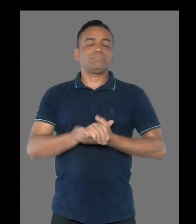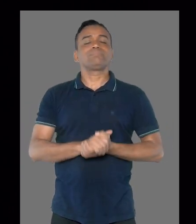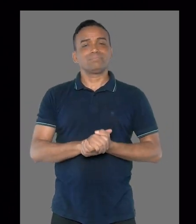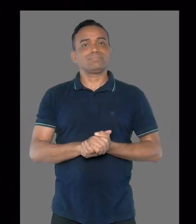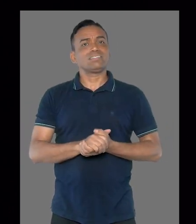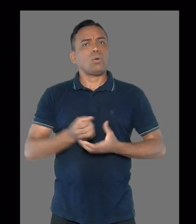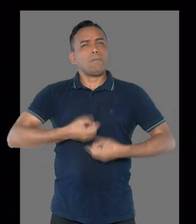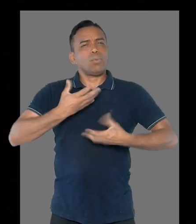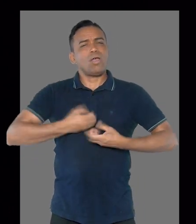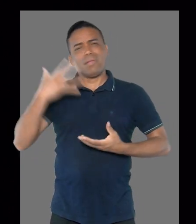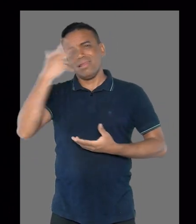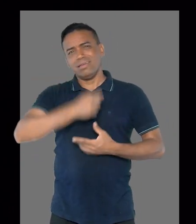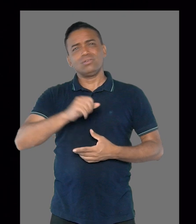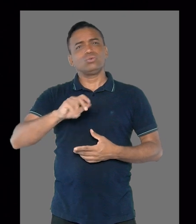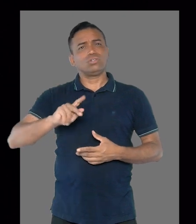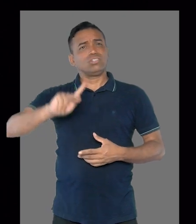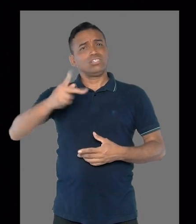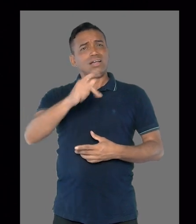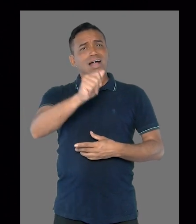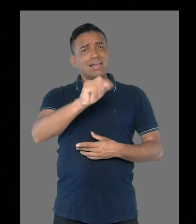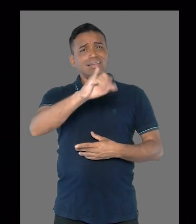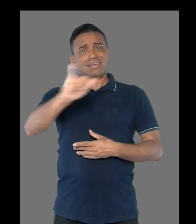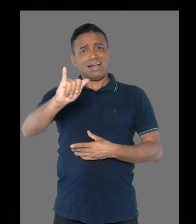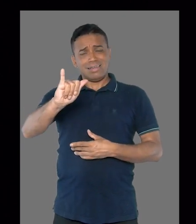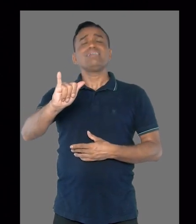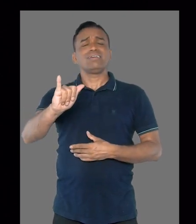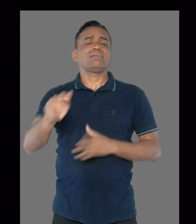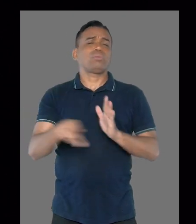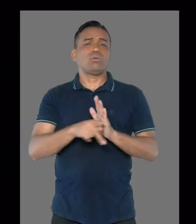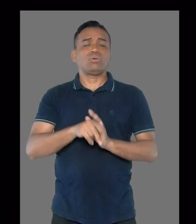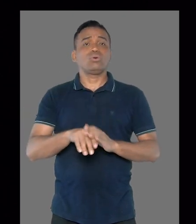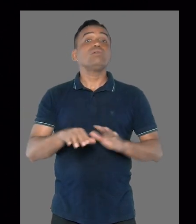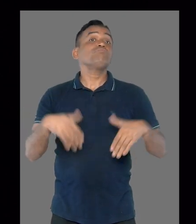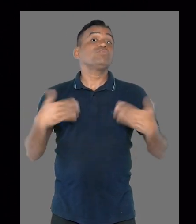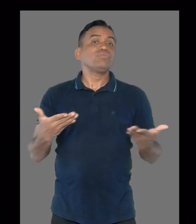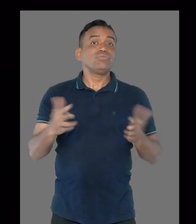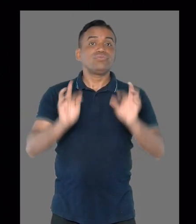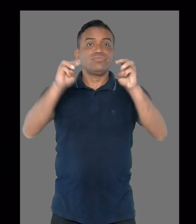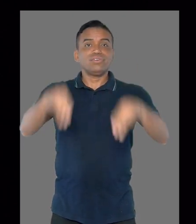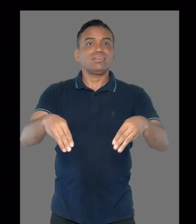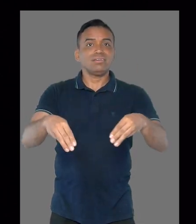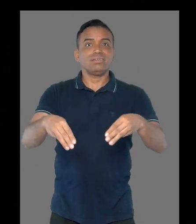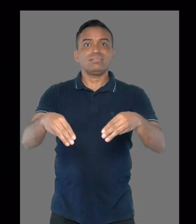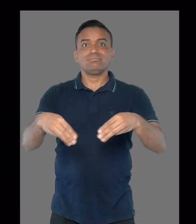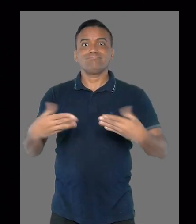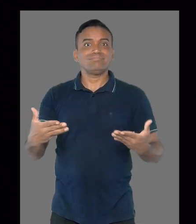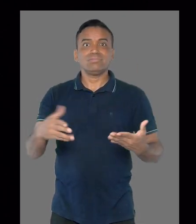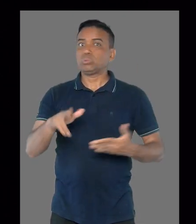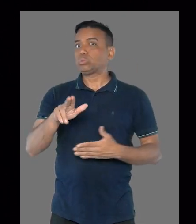Um poema que é lindo dele, que é um haikai de 6 sílabas, que ele fala assim: enfim, nu, como